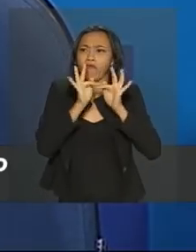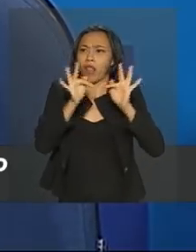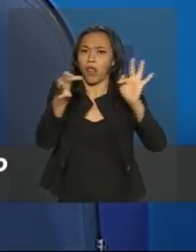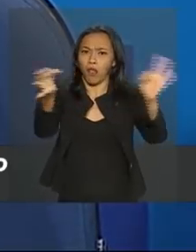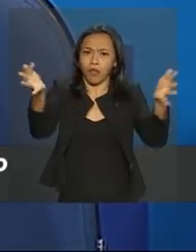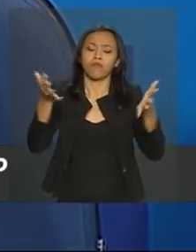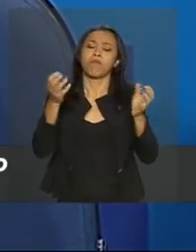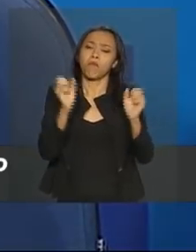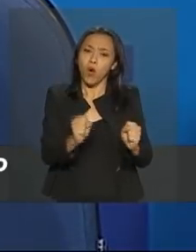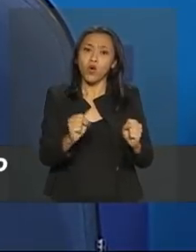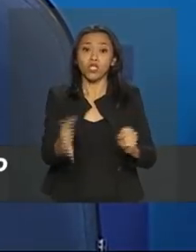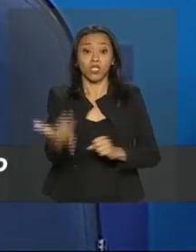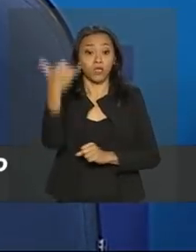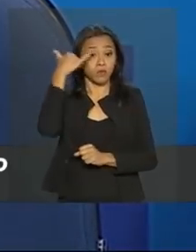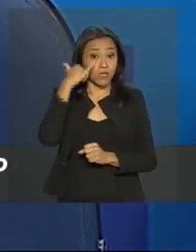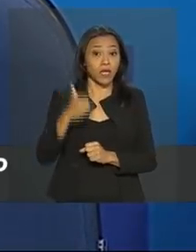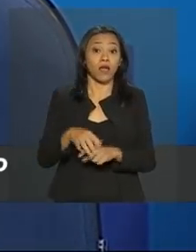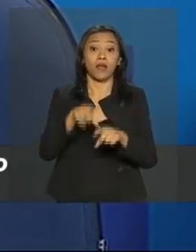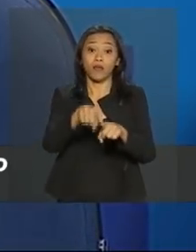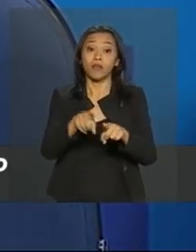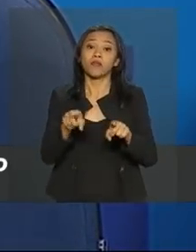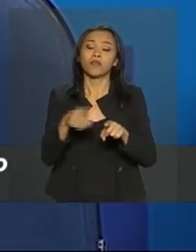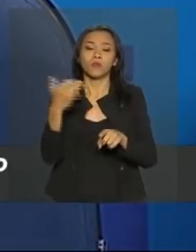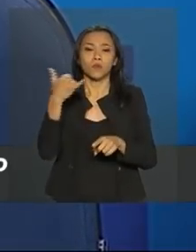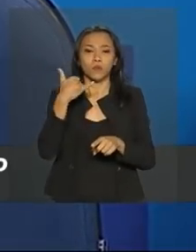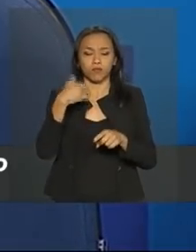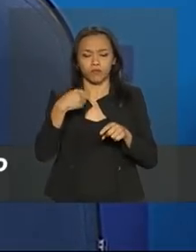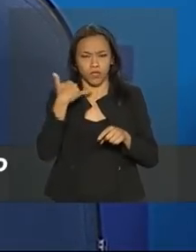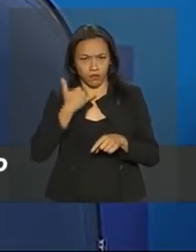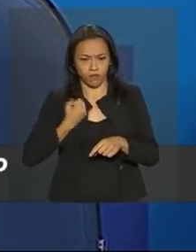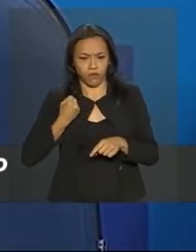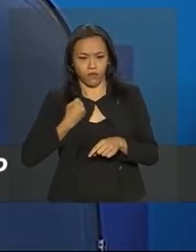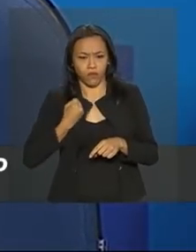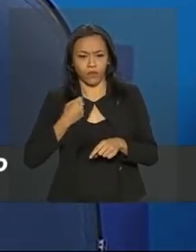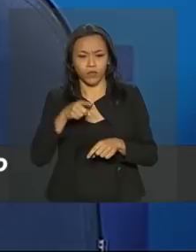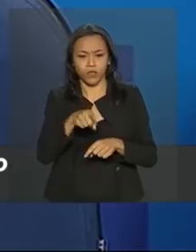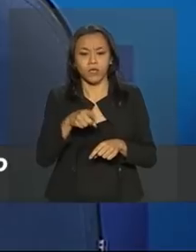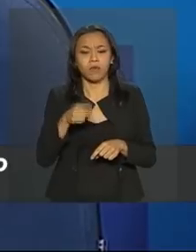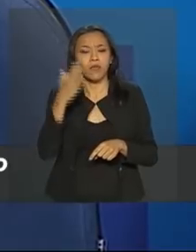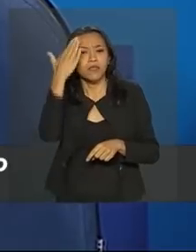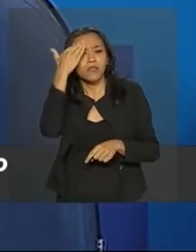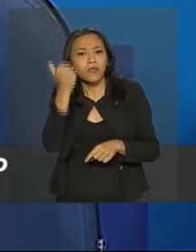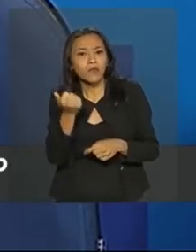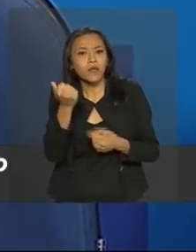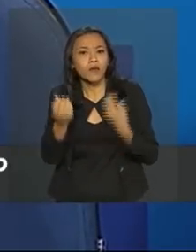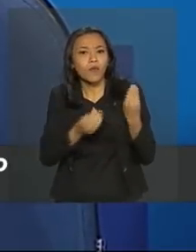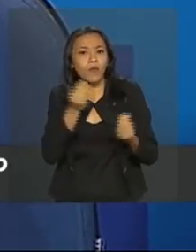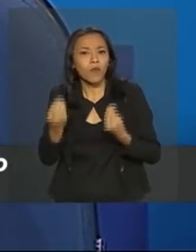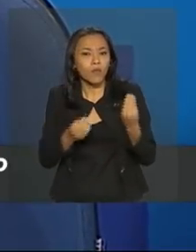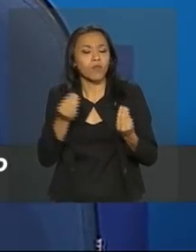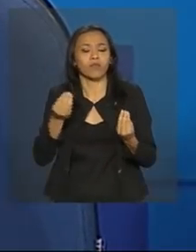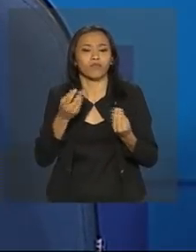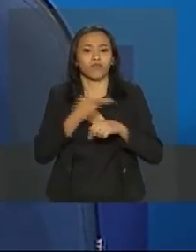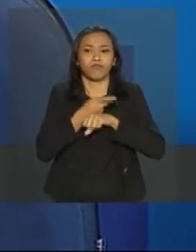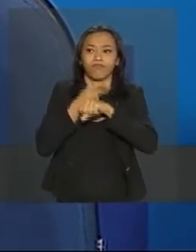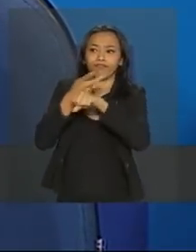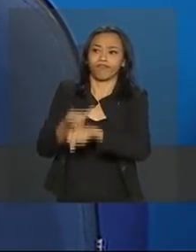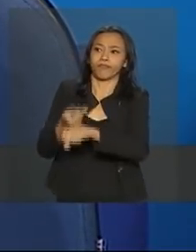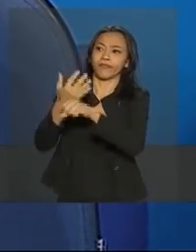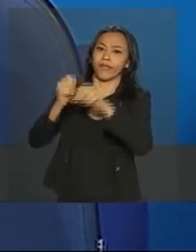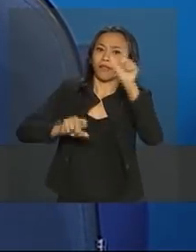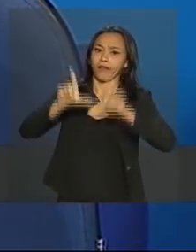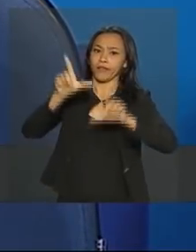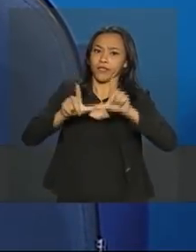denuncia no nosso 10 800 616161 pra que a gente possa então recorrer novamente aos meios de comunicação para